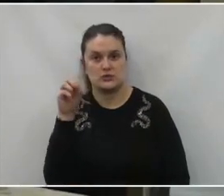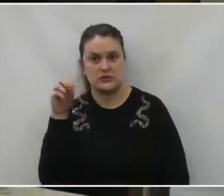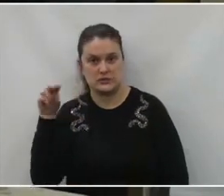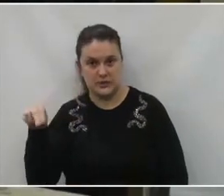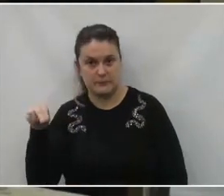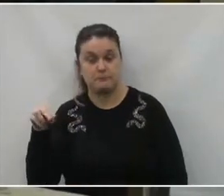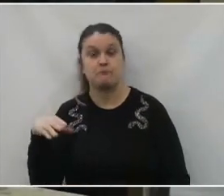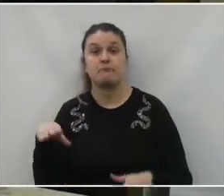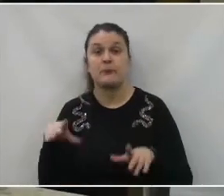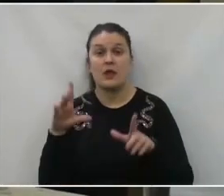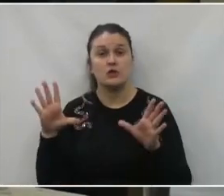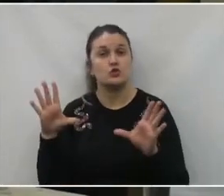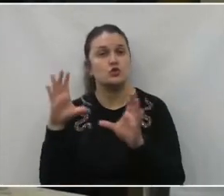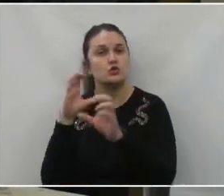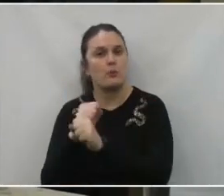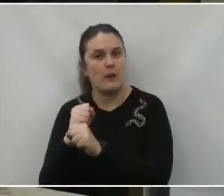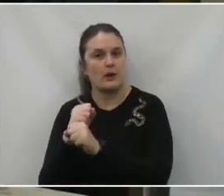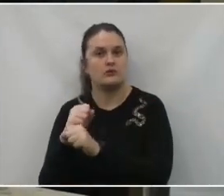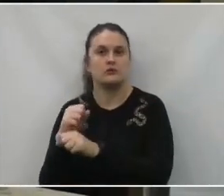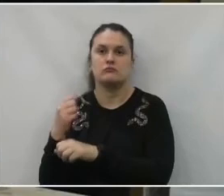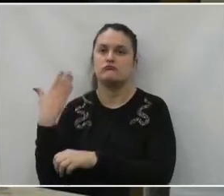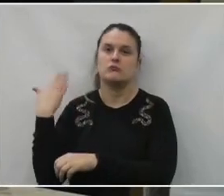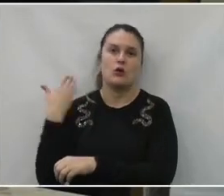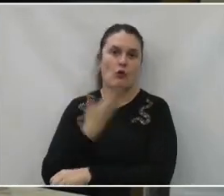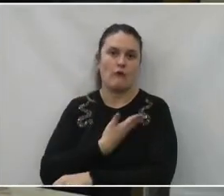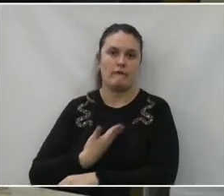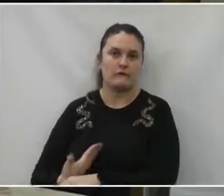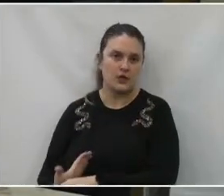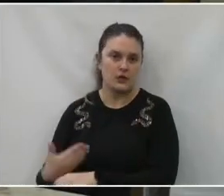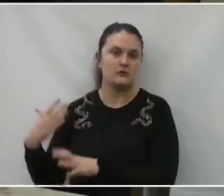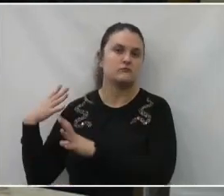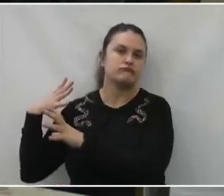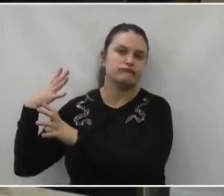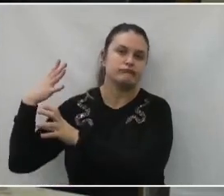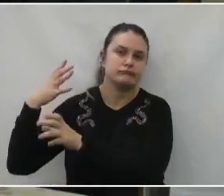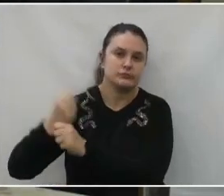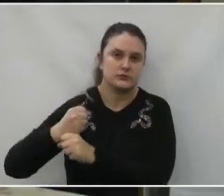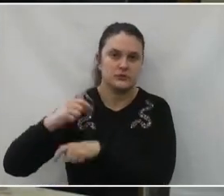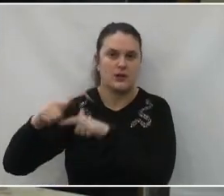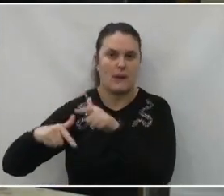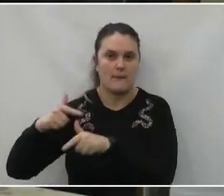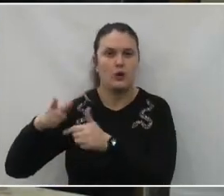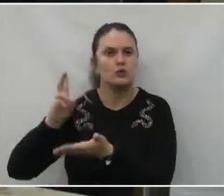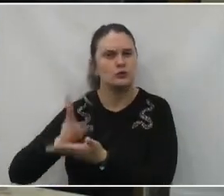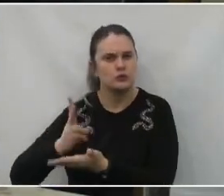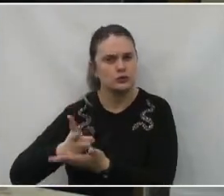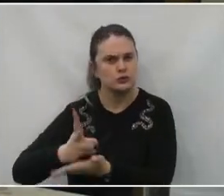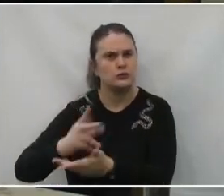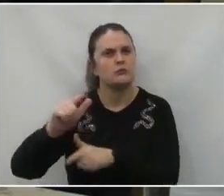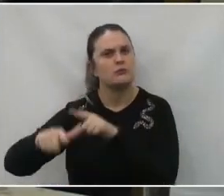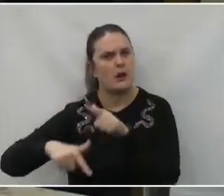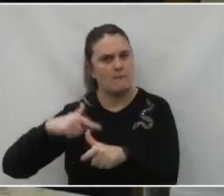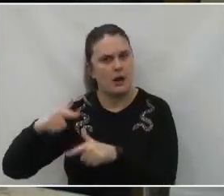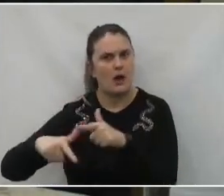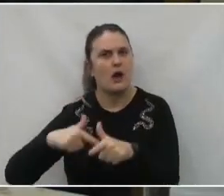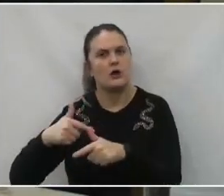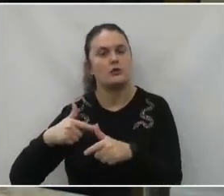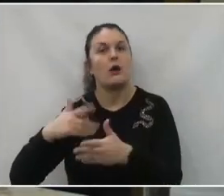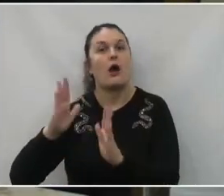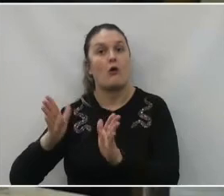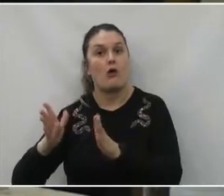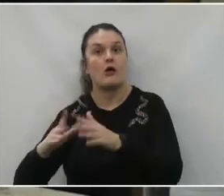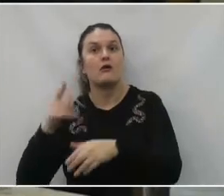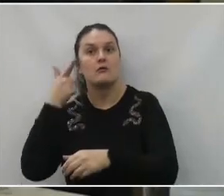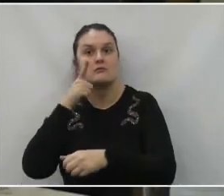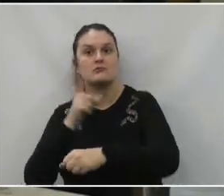como uma soma desde o governo anterior e o comprometimento da continuidade por esse governo, da ponte, da região de